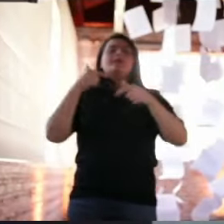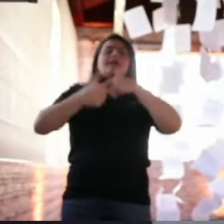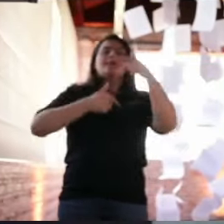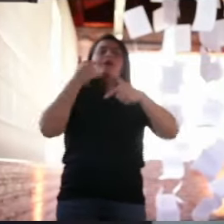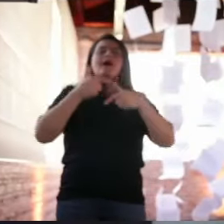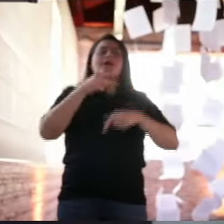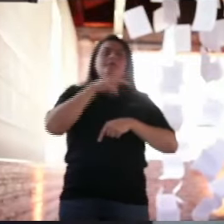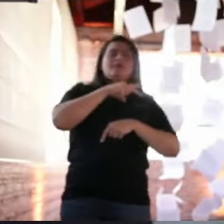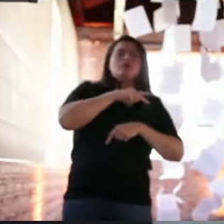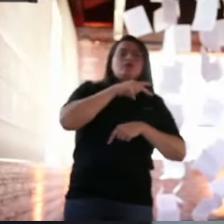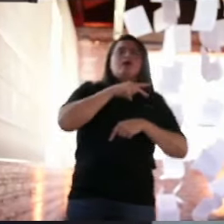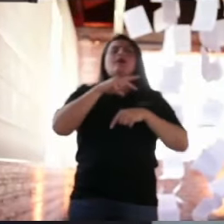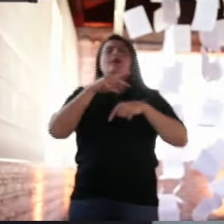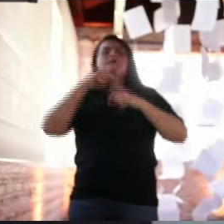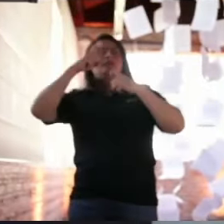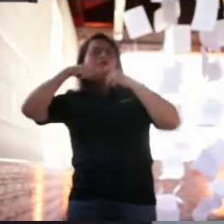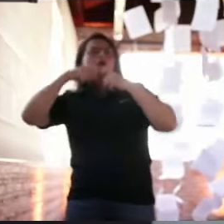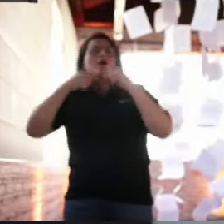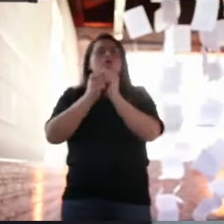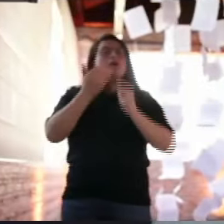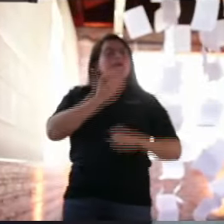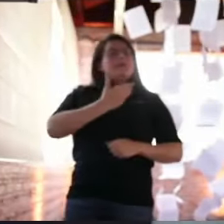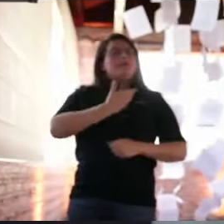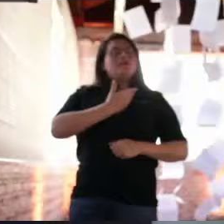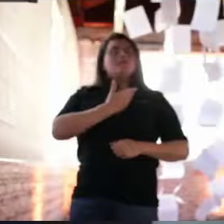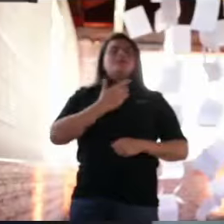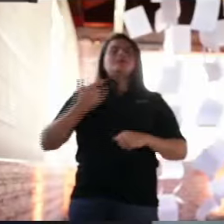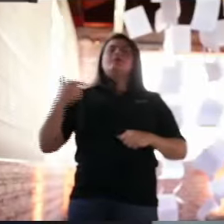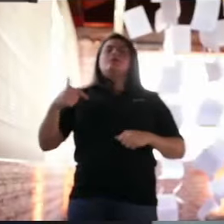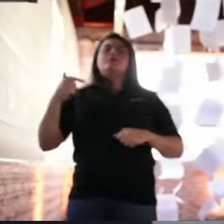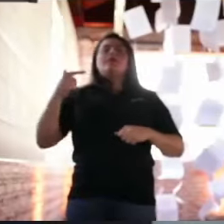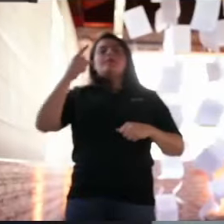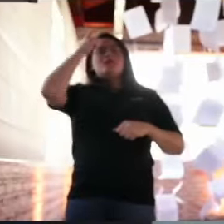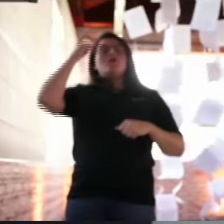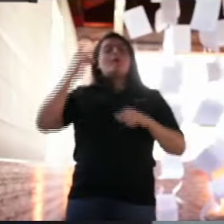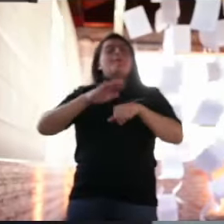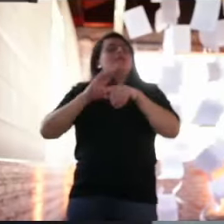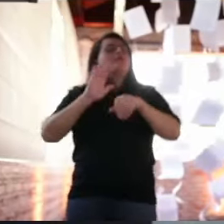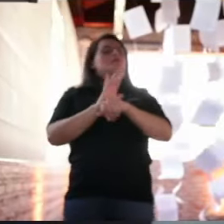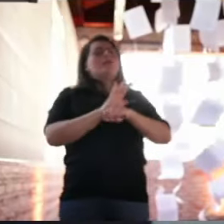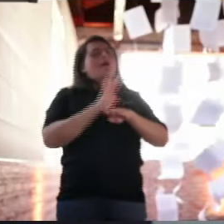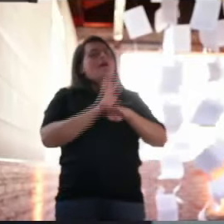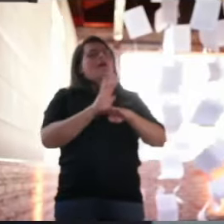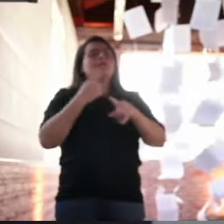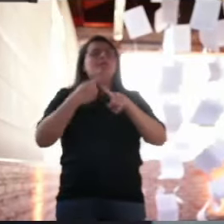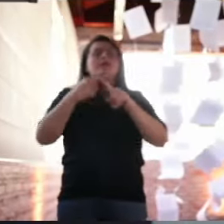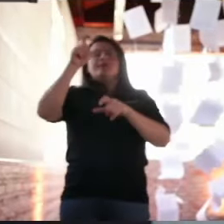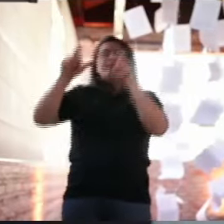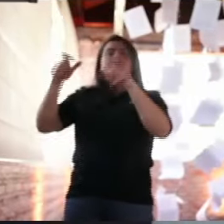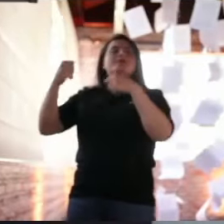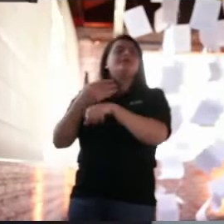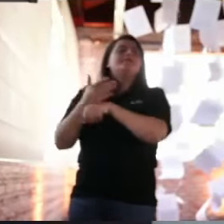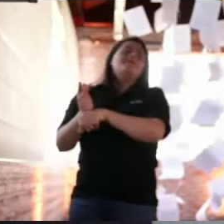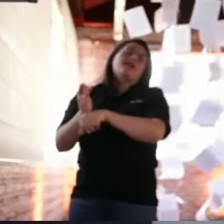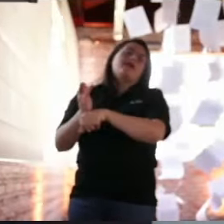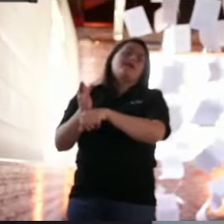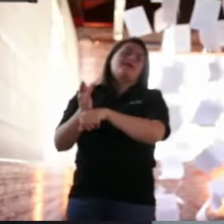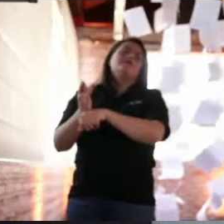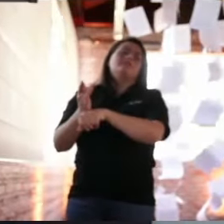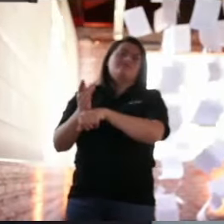pessoal com a vida sexual com os amigos não tem ninguém mais para te ajudar porque as pessoas estão tendo que se virar mesmo